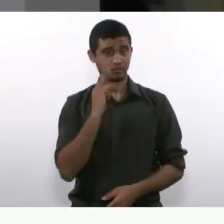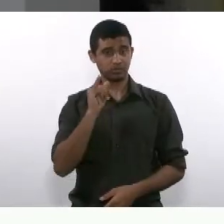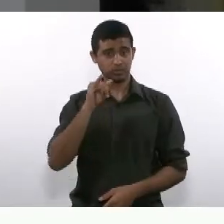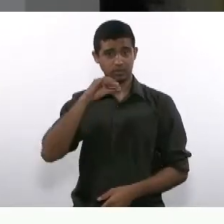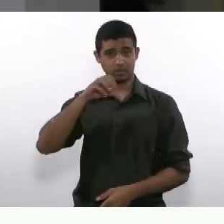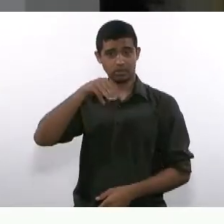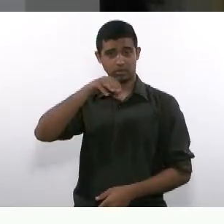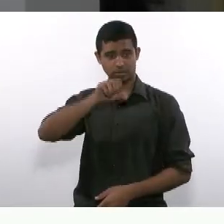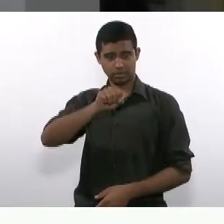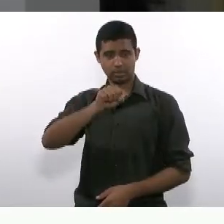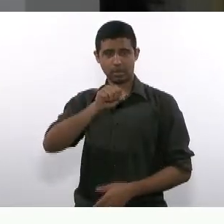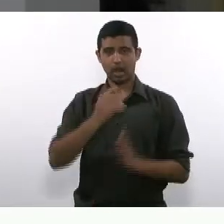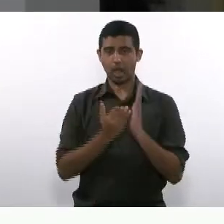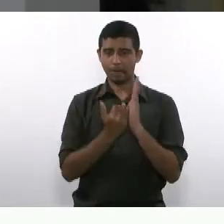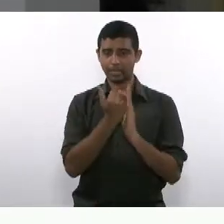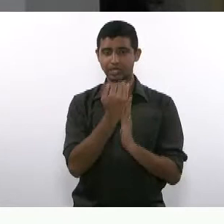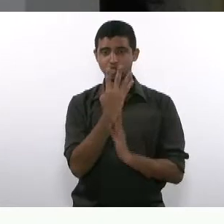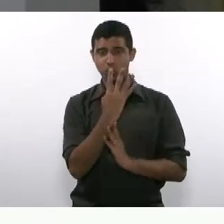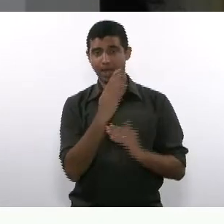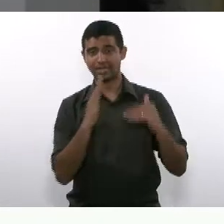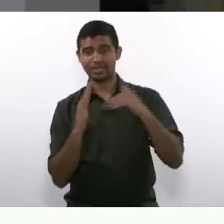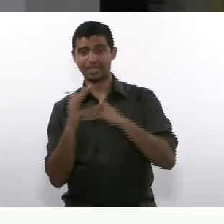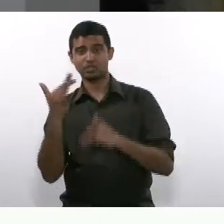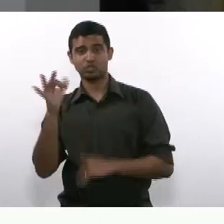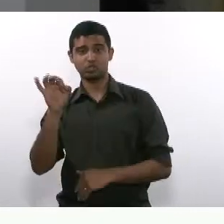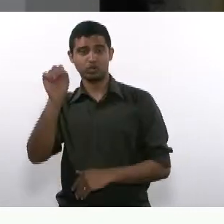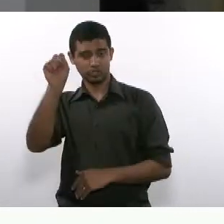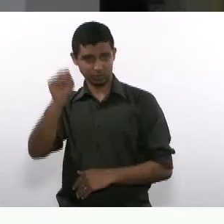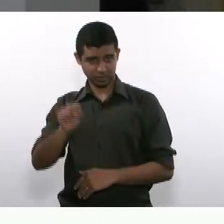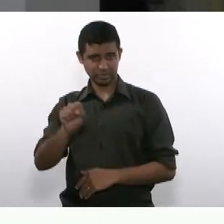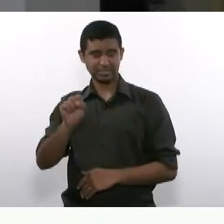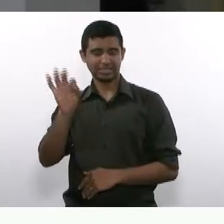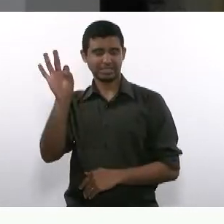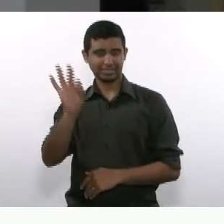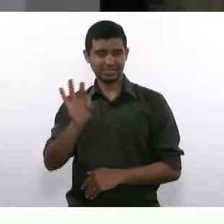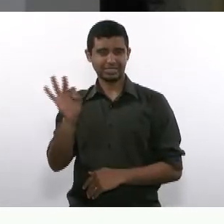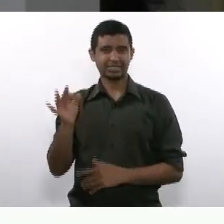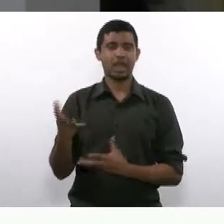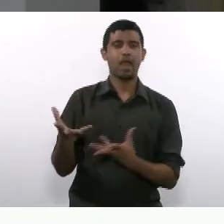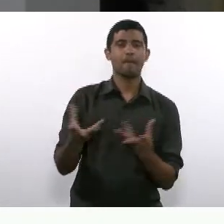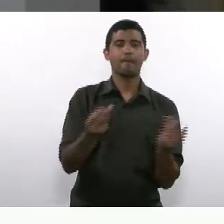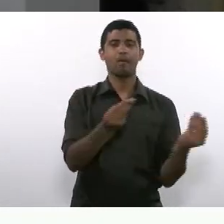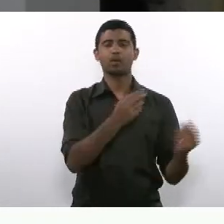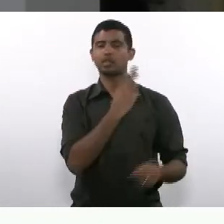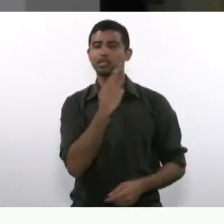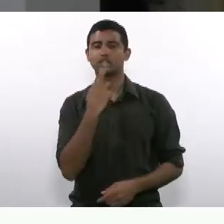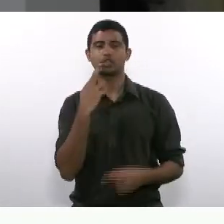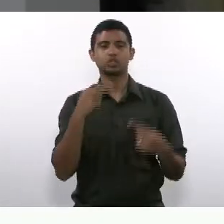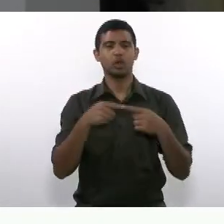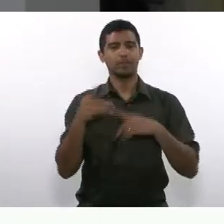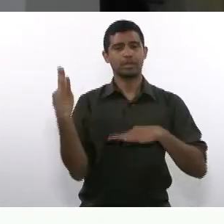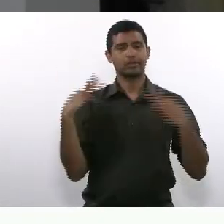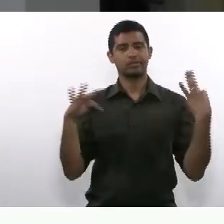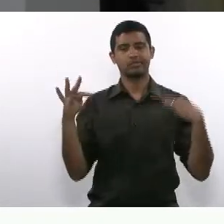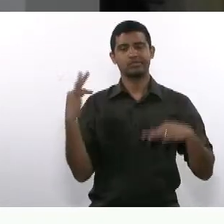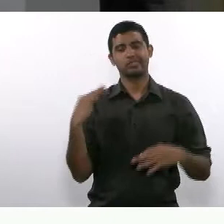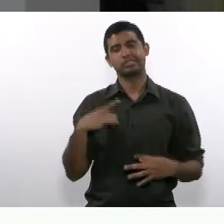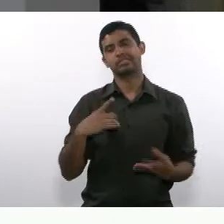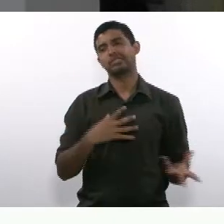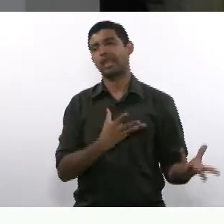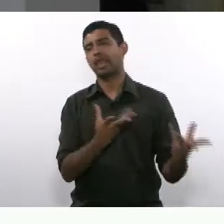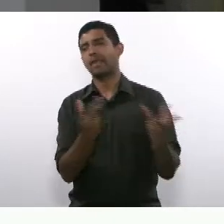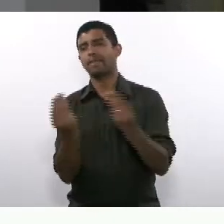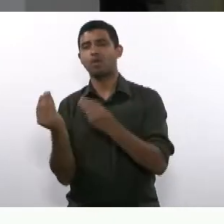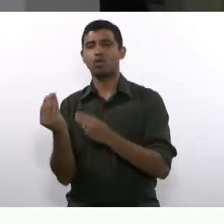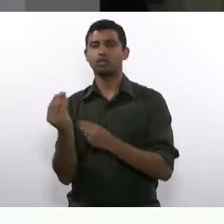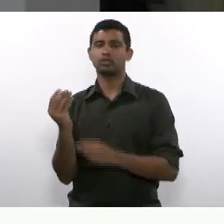aumentar de 4% para 18%. Vários restaurantes estão intimamente ligados ao turismo. Não tem um turista que não vá a